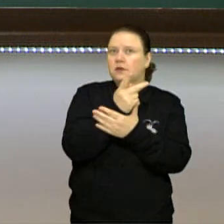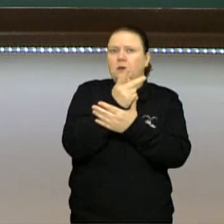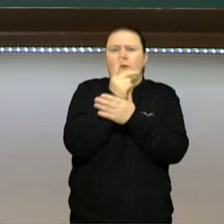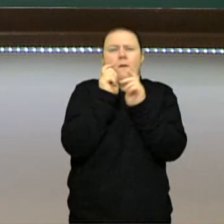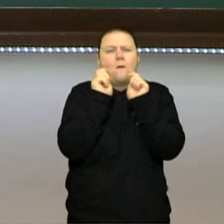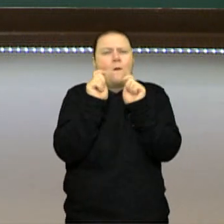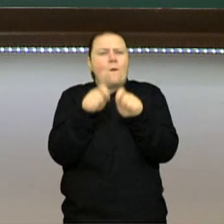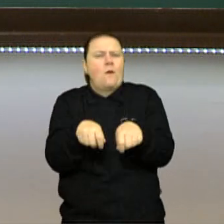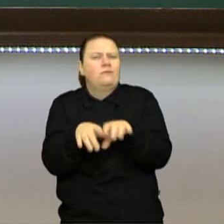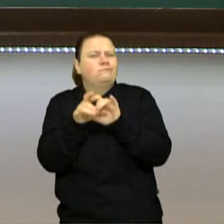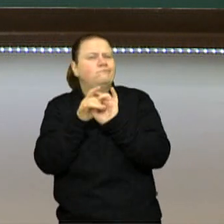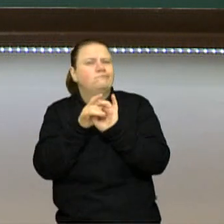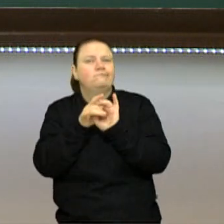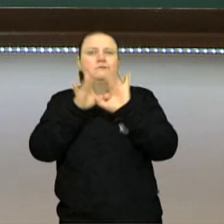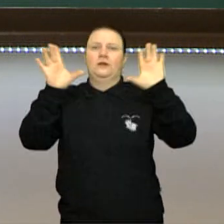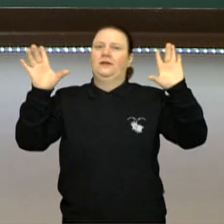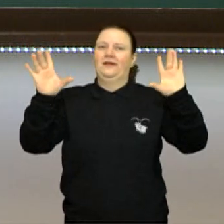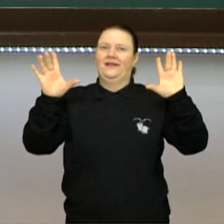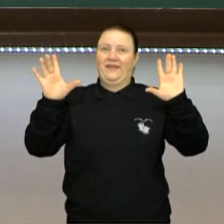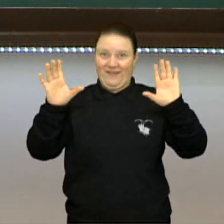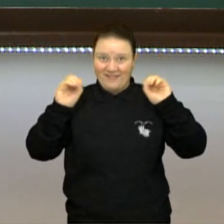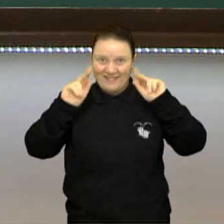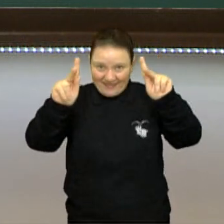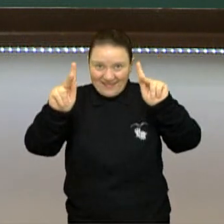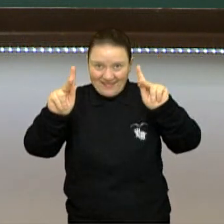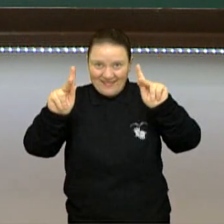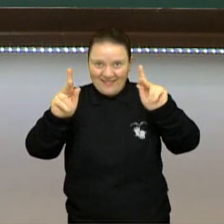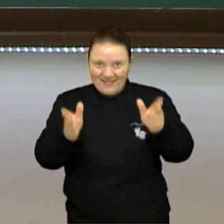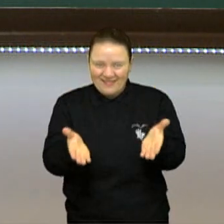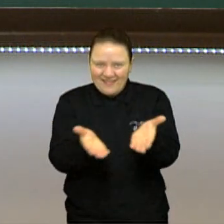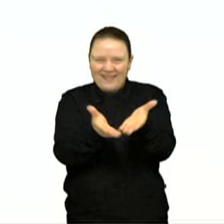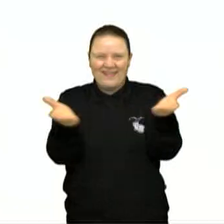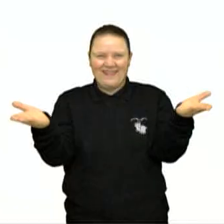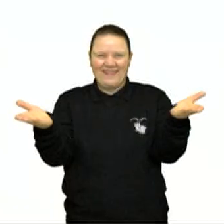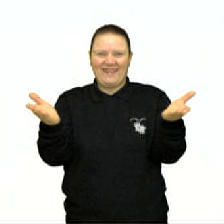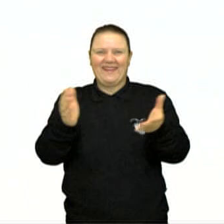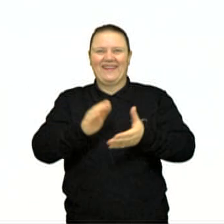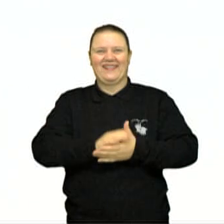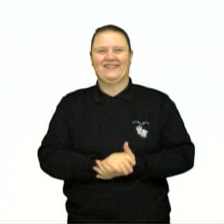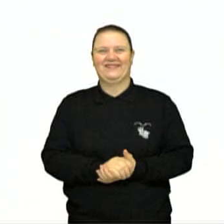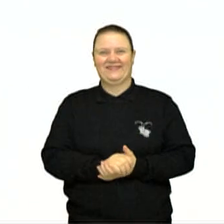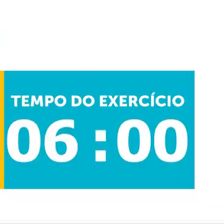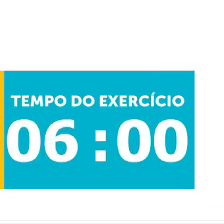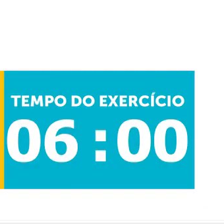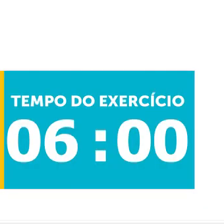Usem da sua criatividade, tá bom? Arte em Ação é com vocês.